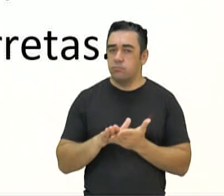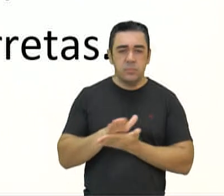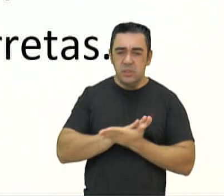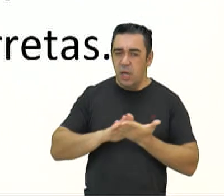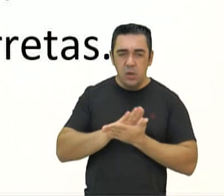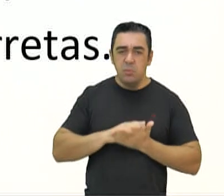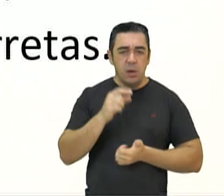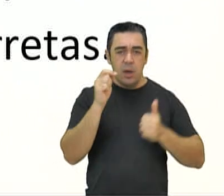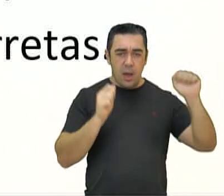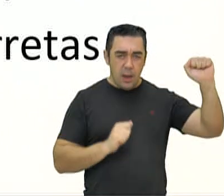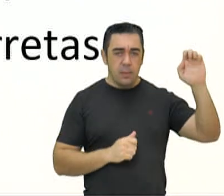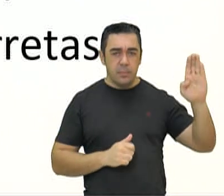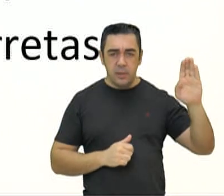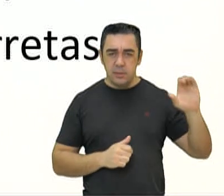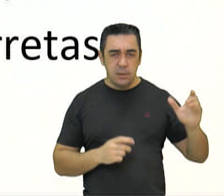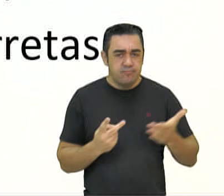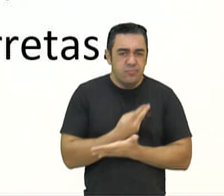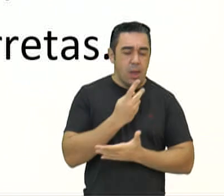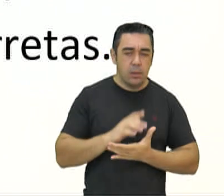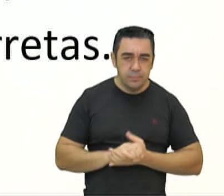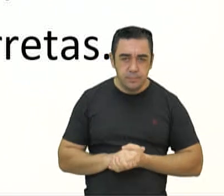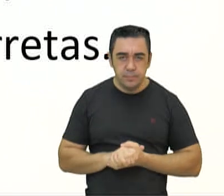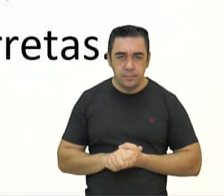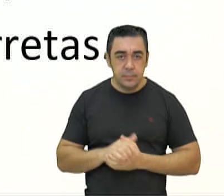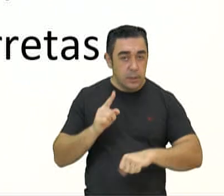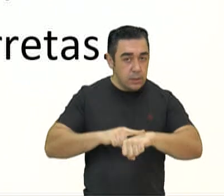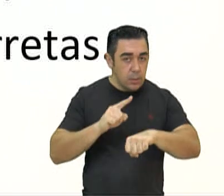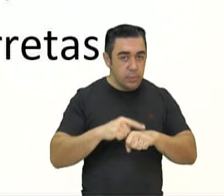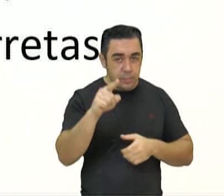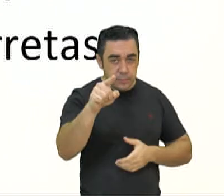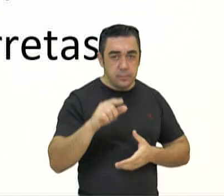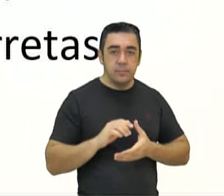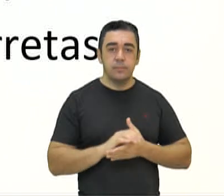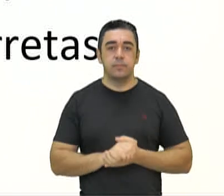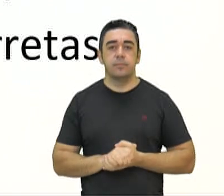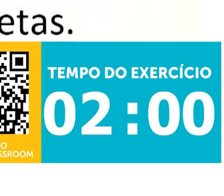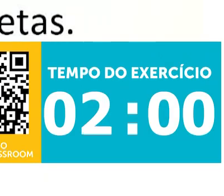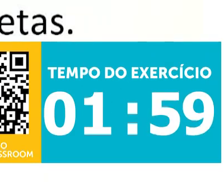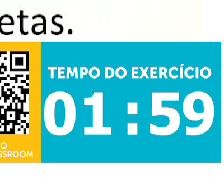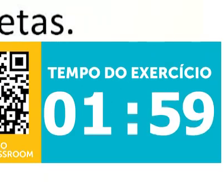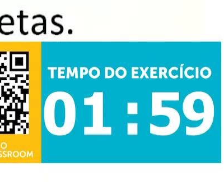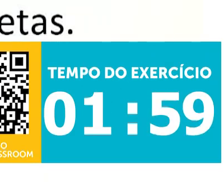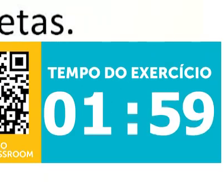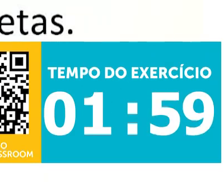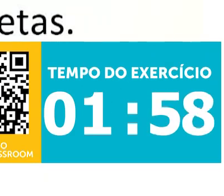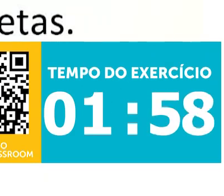alternativas estão corretas. Tempo.